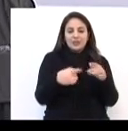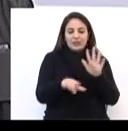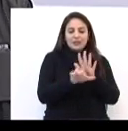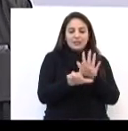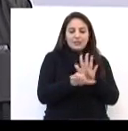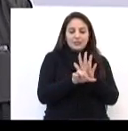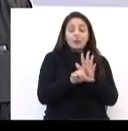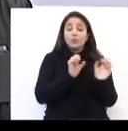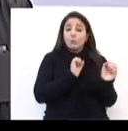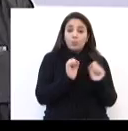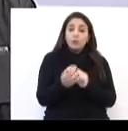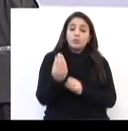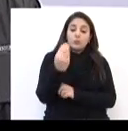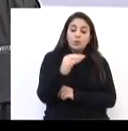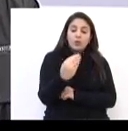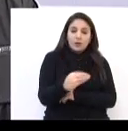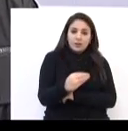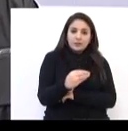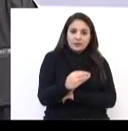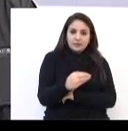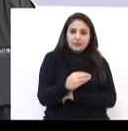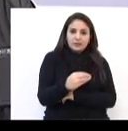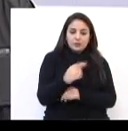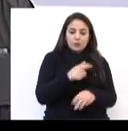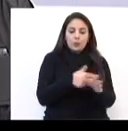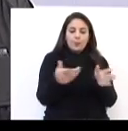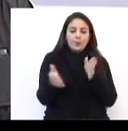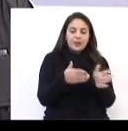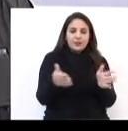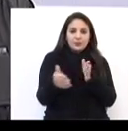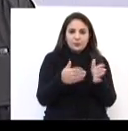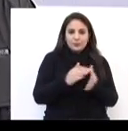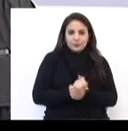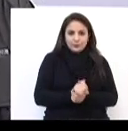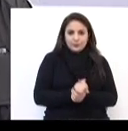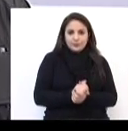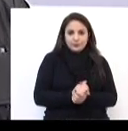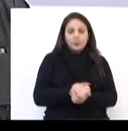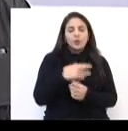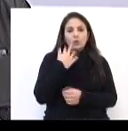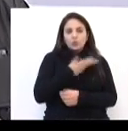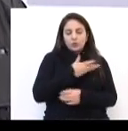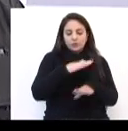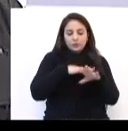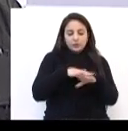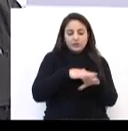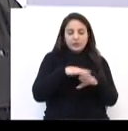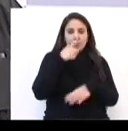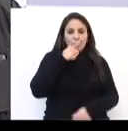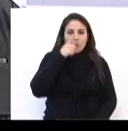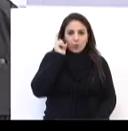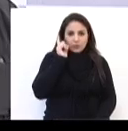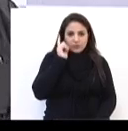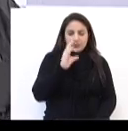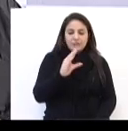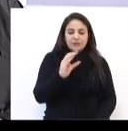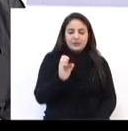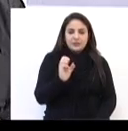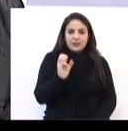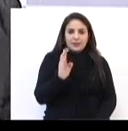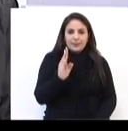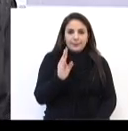leis possam ser aplicadas no seu período respectivo. Então nós estivemos ontem conversando com a